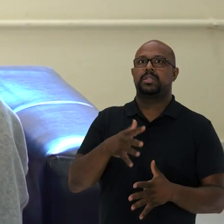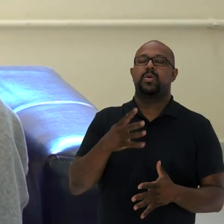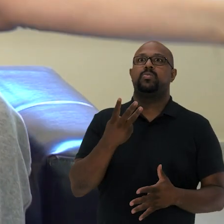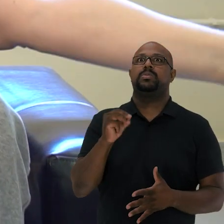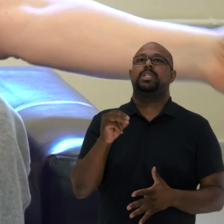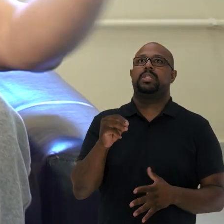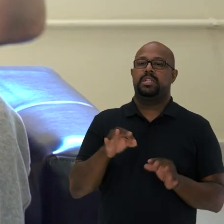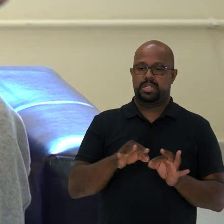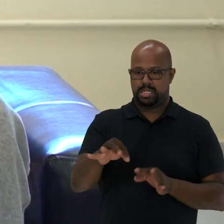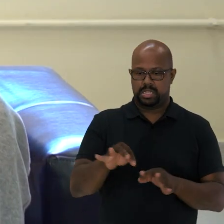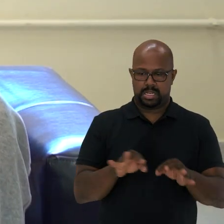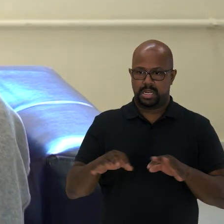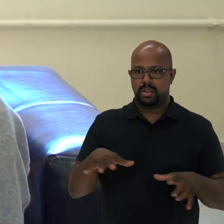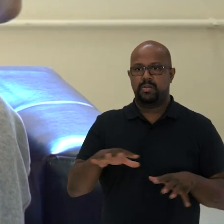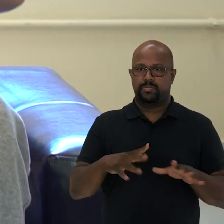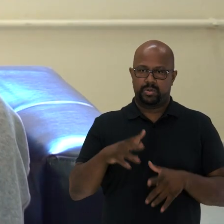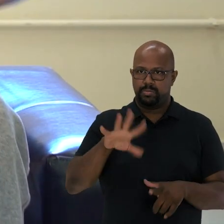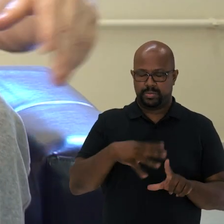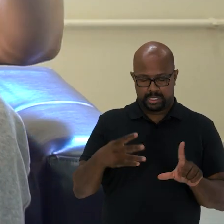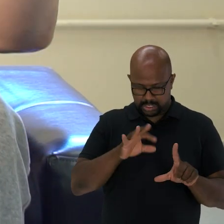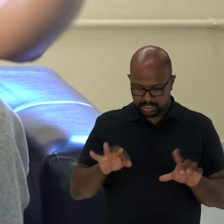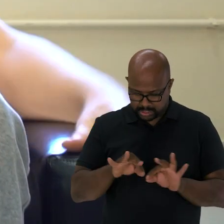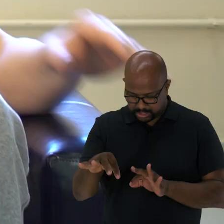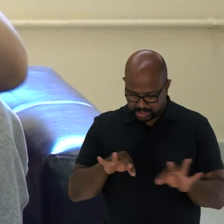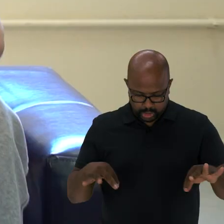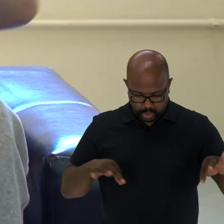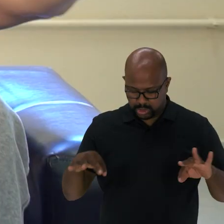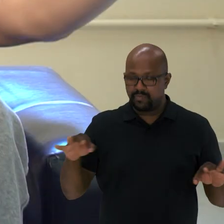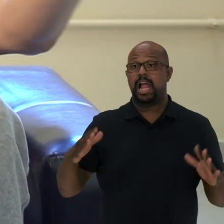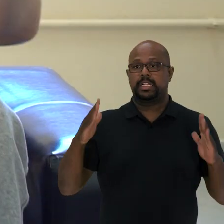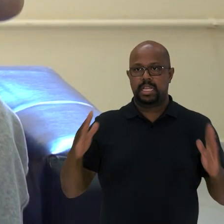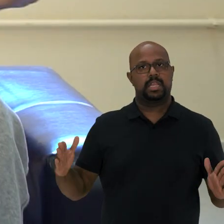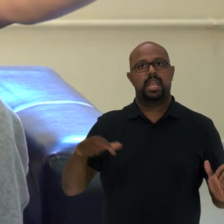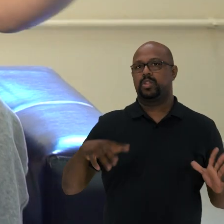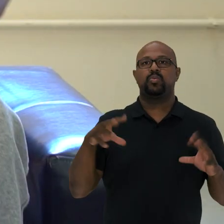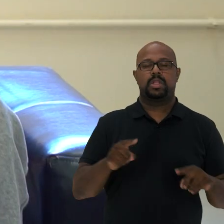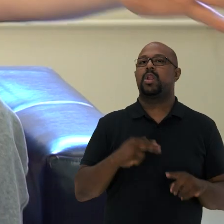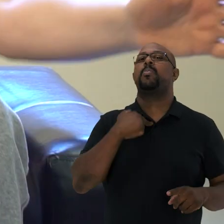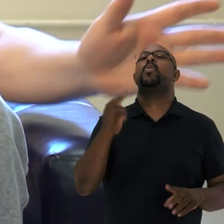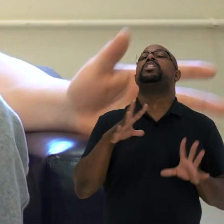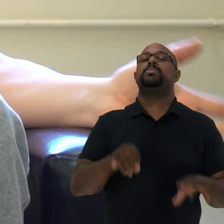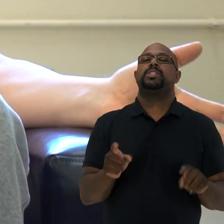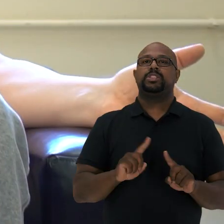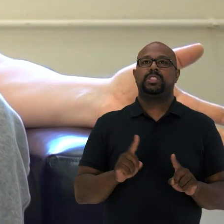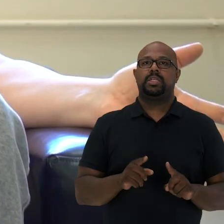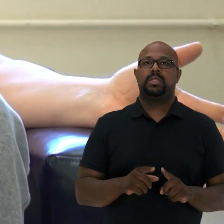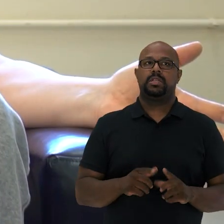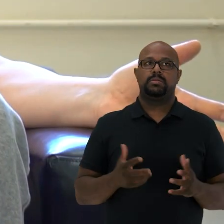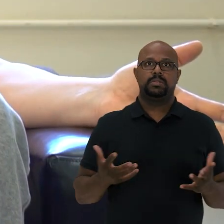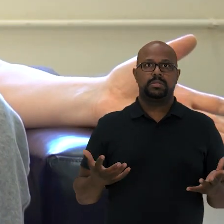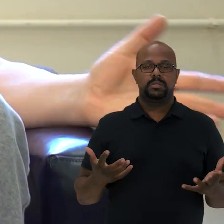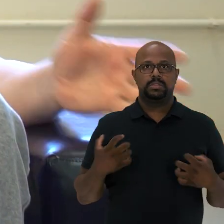entra com 30, com fita métrica, com régua, com planilha, com tudo, e mede e diz, bom, daqui para frente tudo que está aqui tu não pode